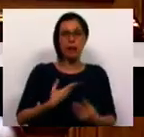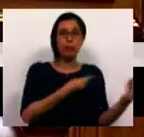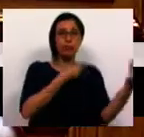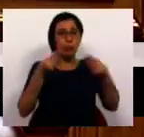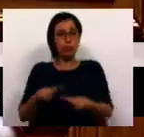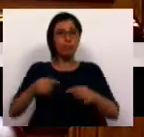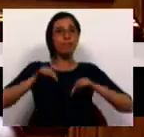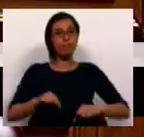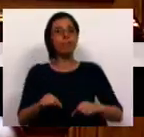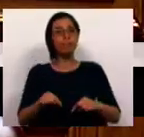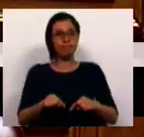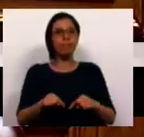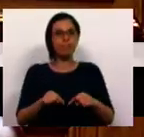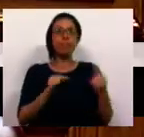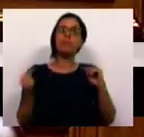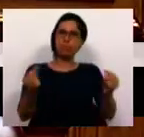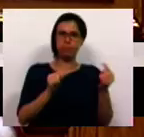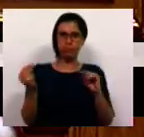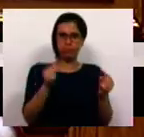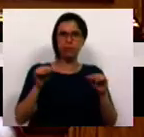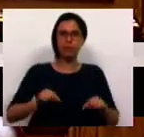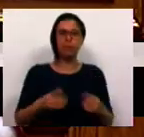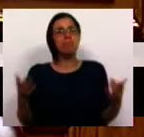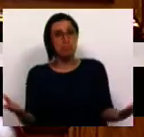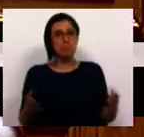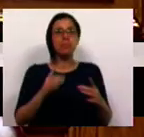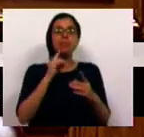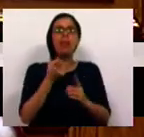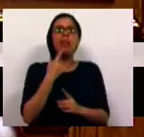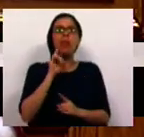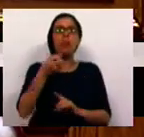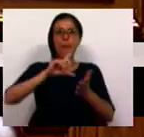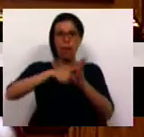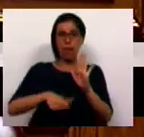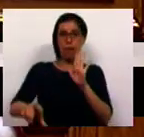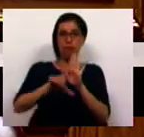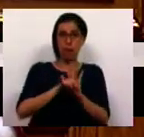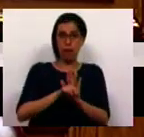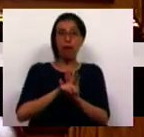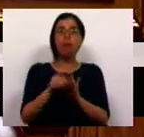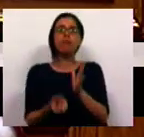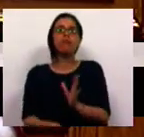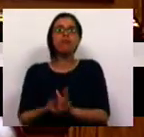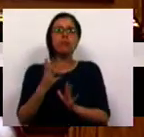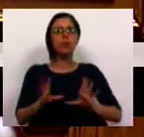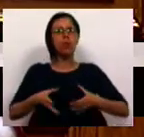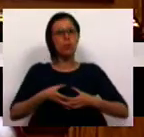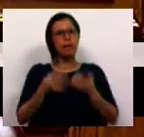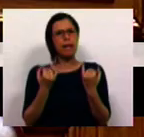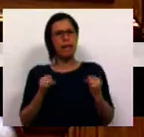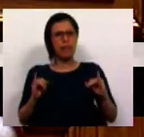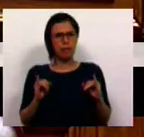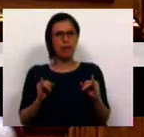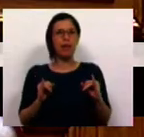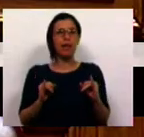traz para esta discussão, que é, ou está traduzida num projeto de lei que cria a Comissão